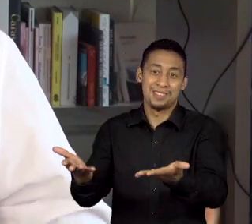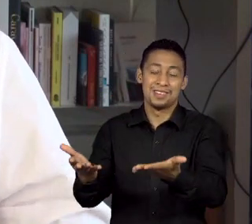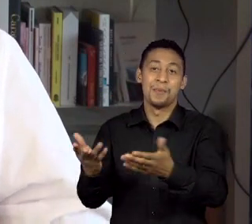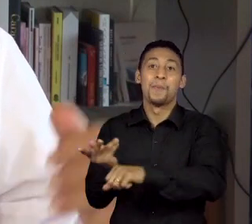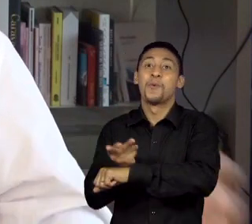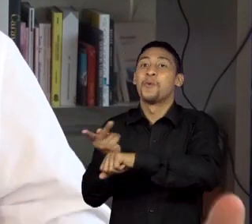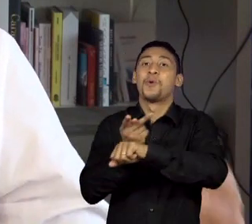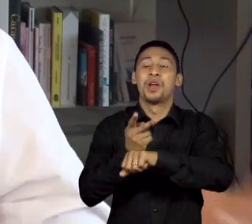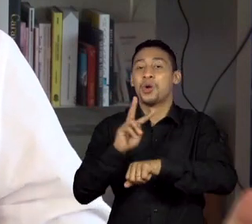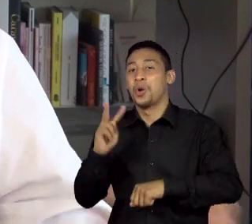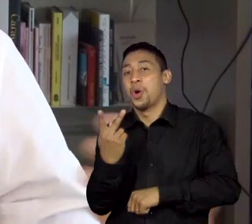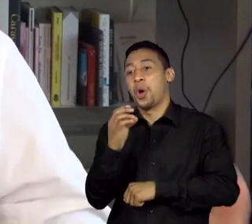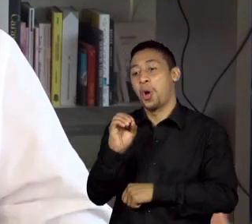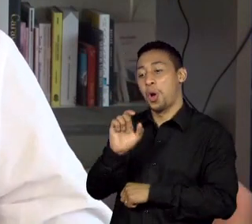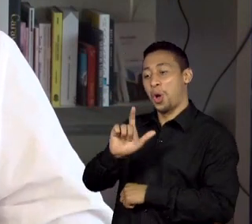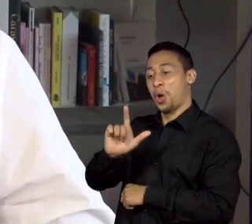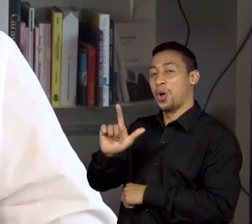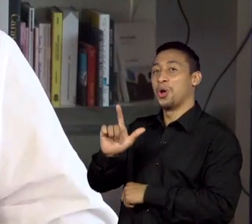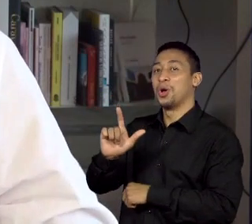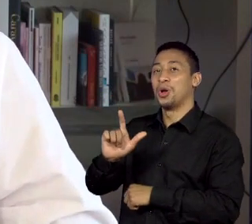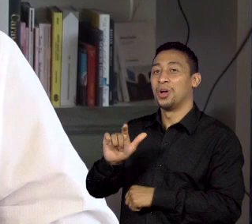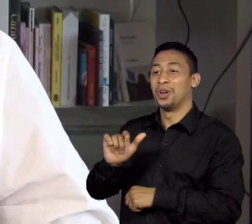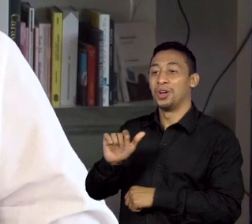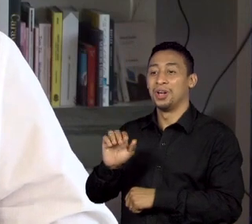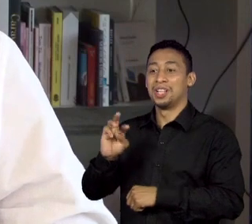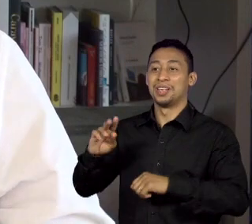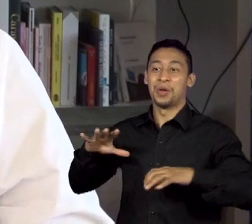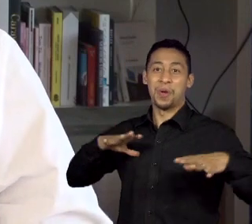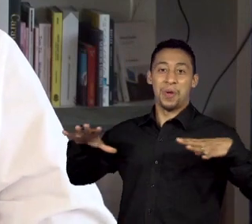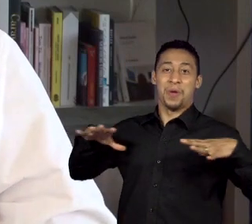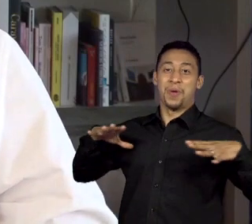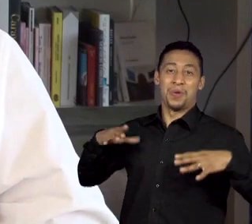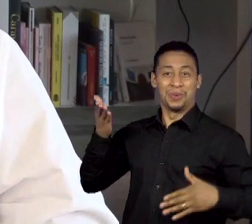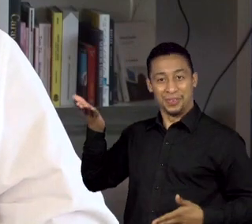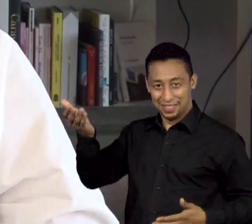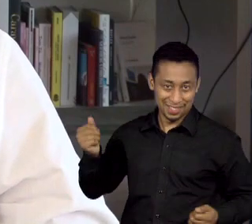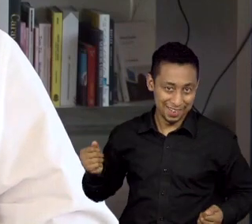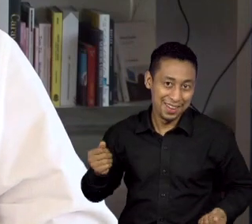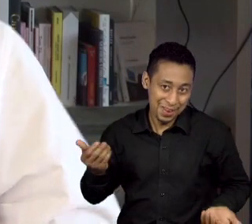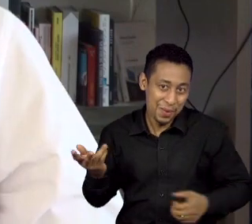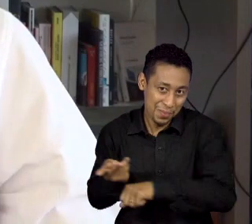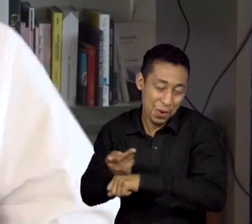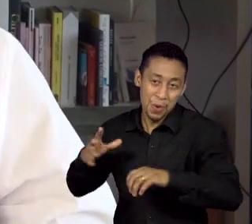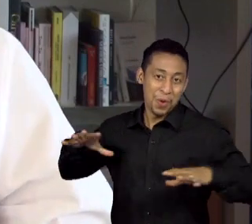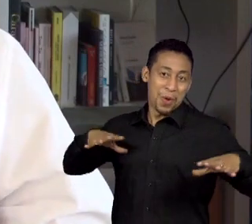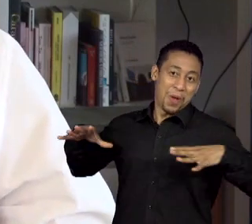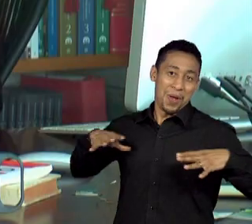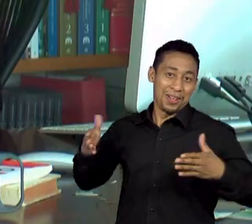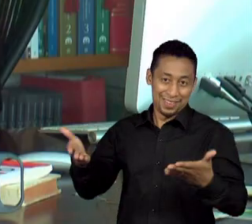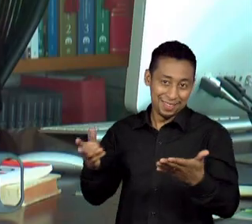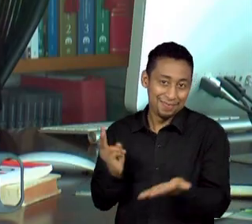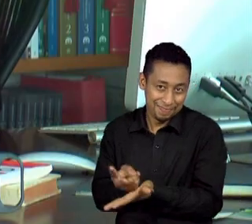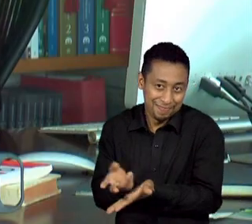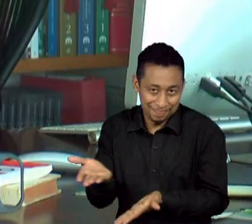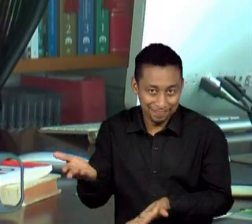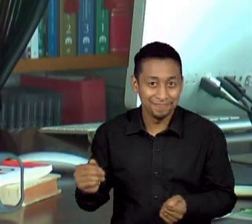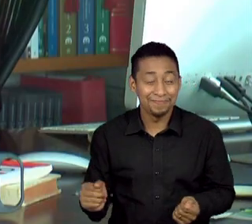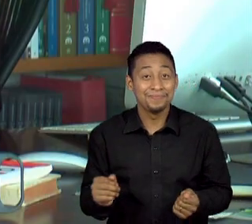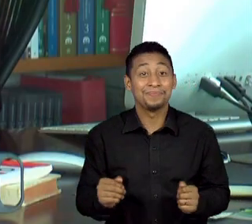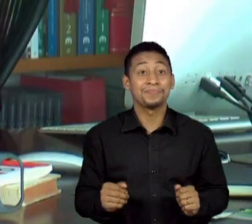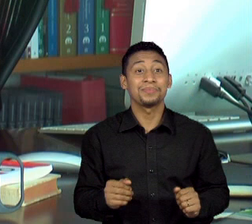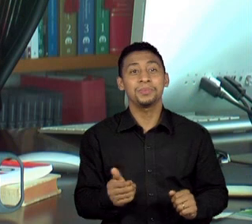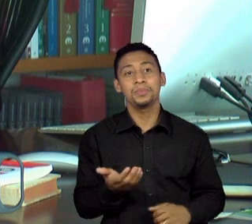do pão, eu vou à fábrica dos sonhos cheio de esperança. Então, eu acho assim um ofício. É lindo isso, mas assim,